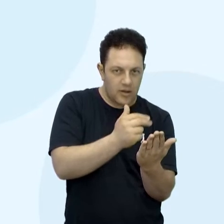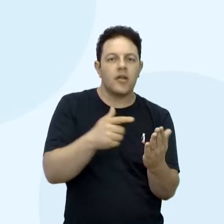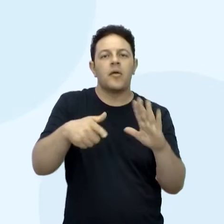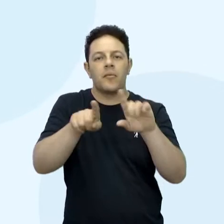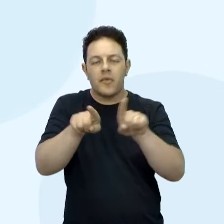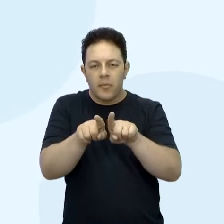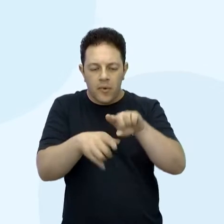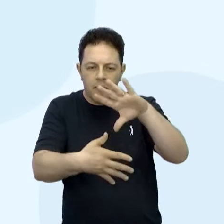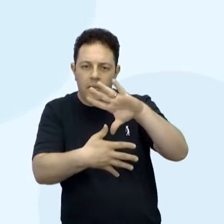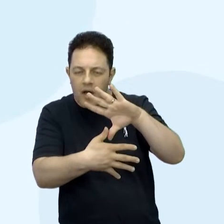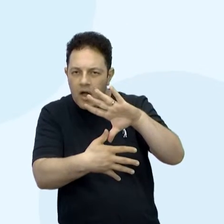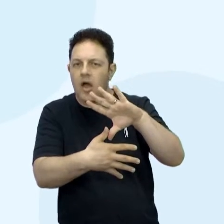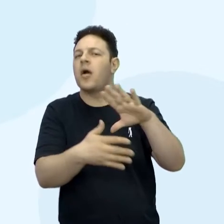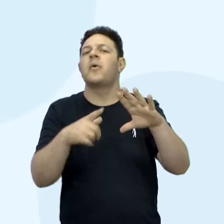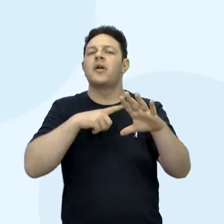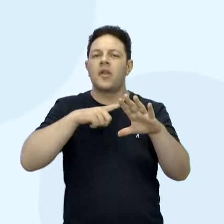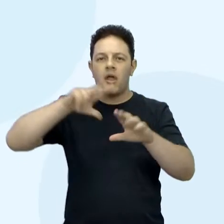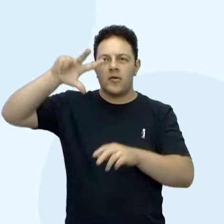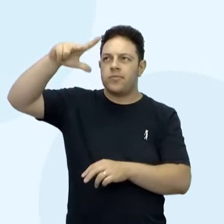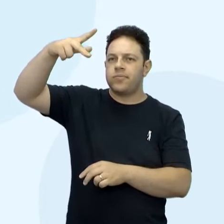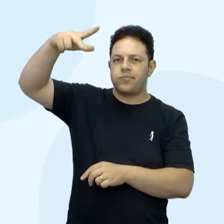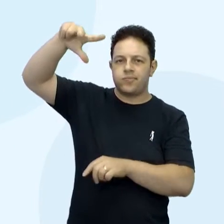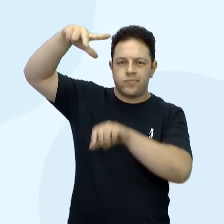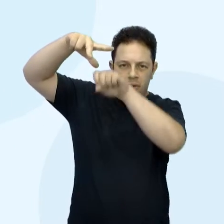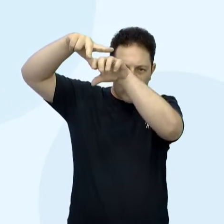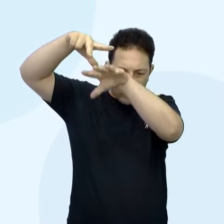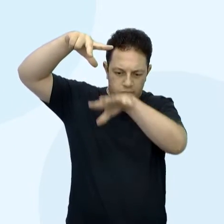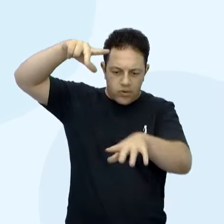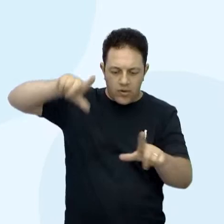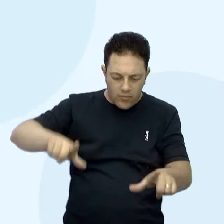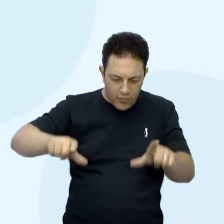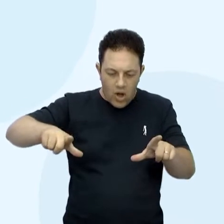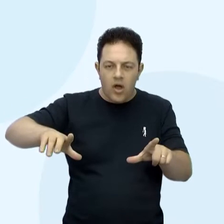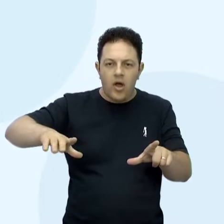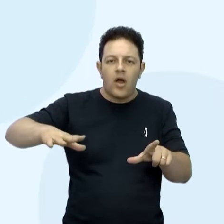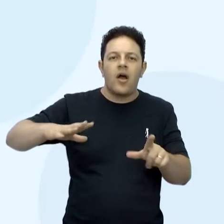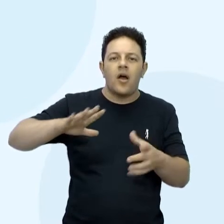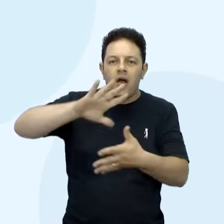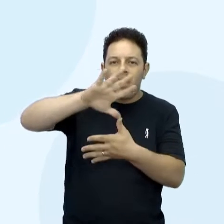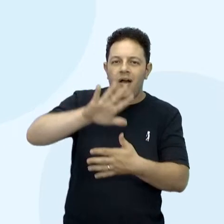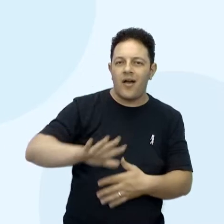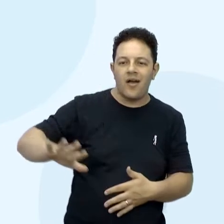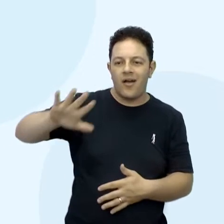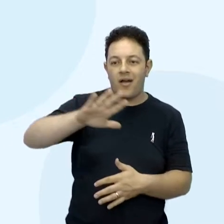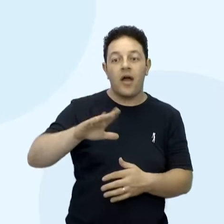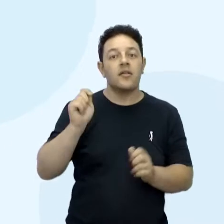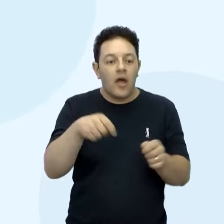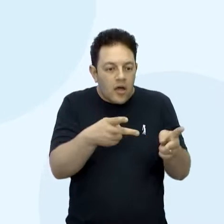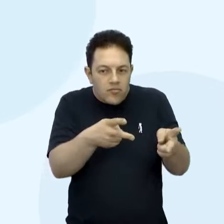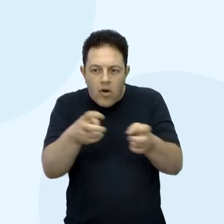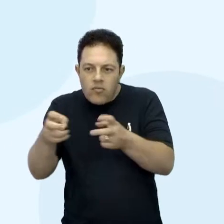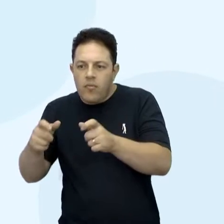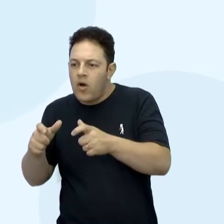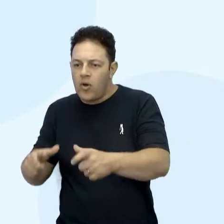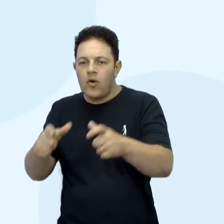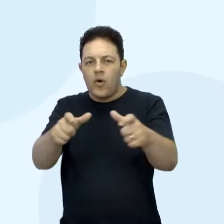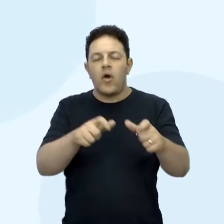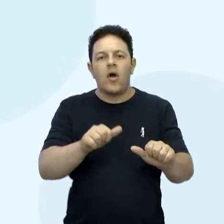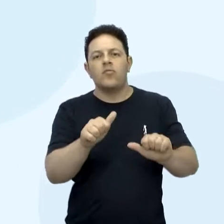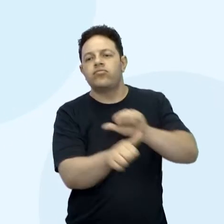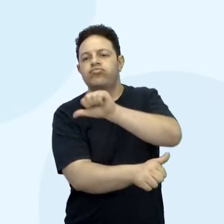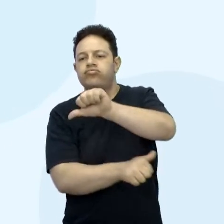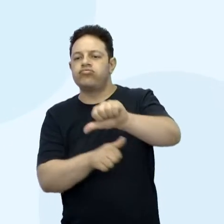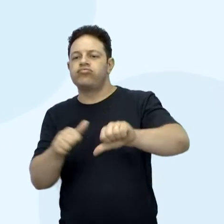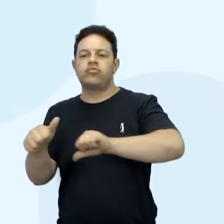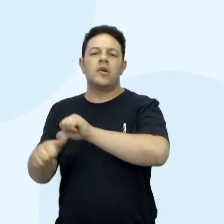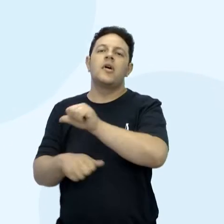de satélites. Isso daqui também é bem legal, que a gente consegue ver mudanças ocorridas aí em grandes espaços, né?